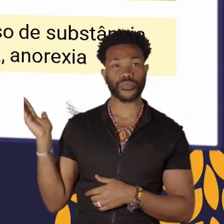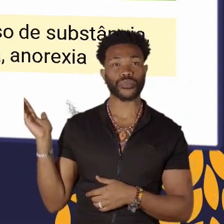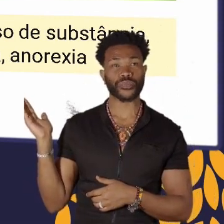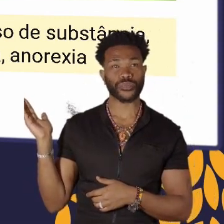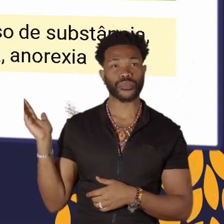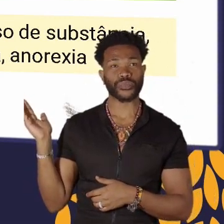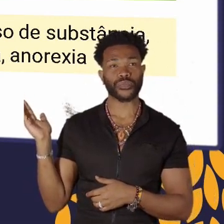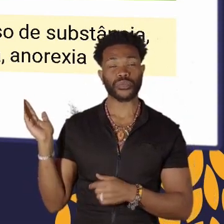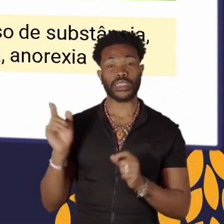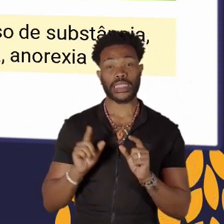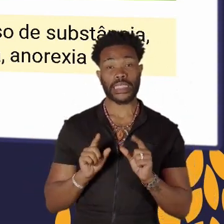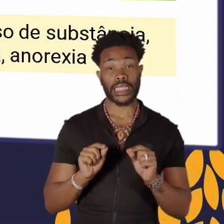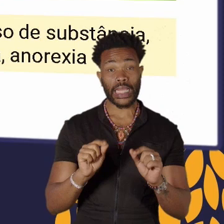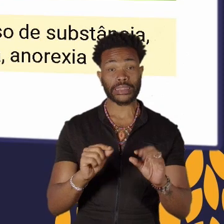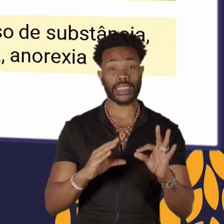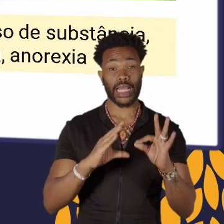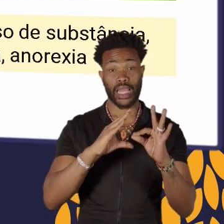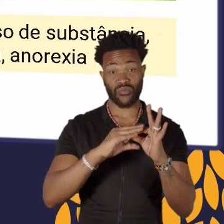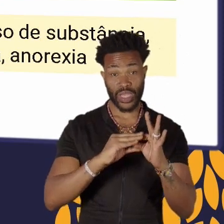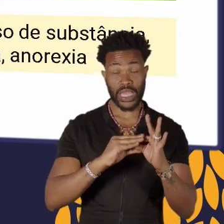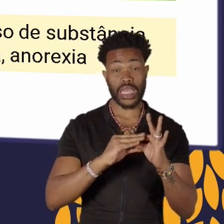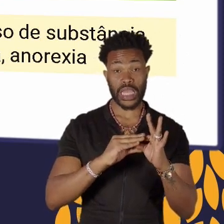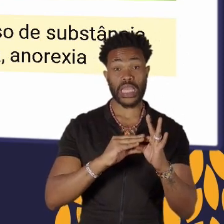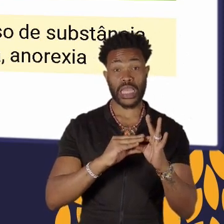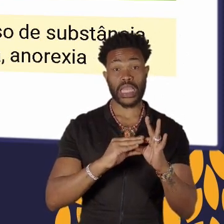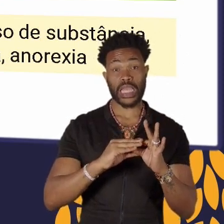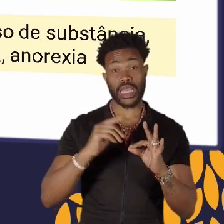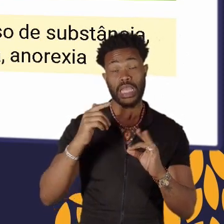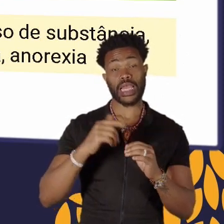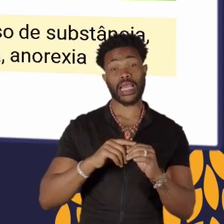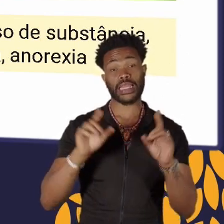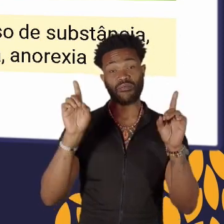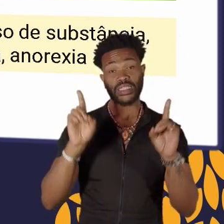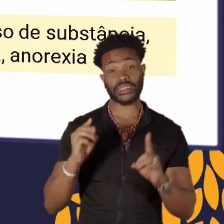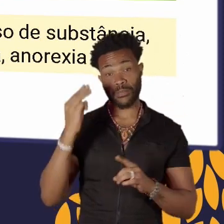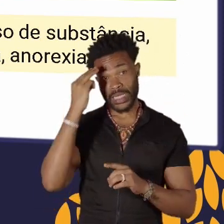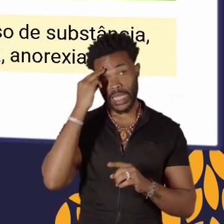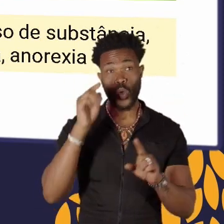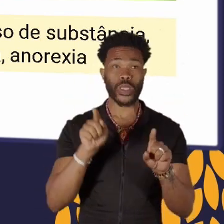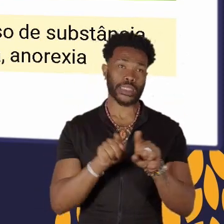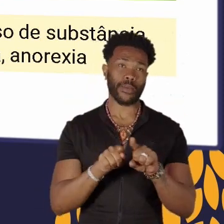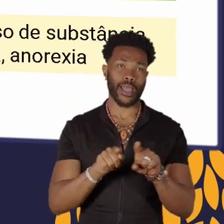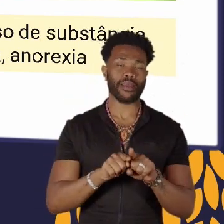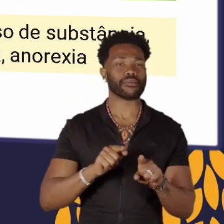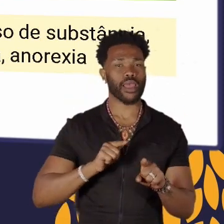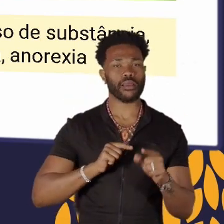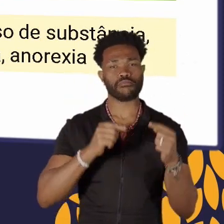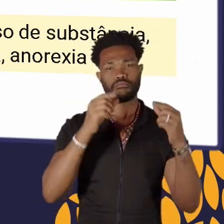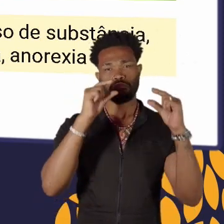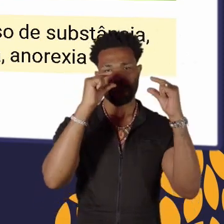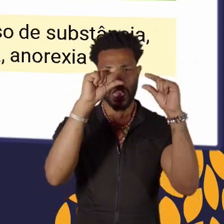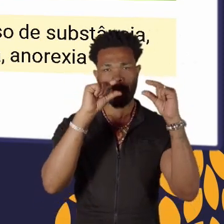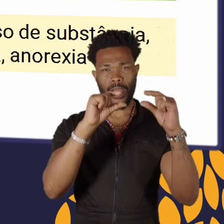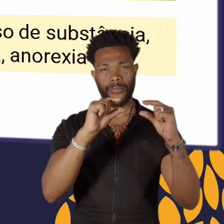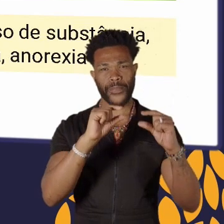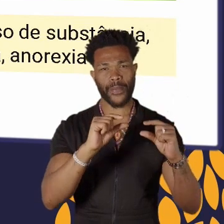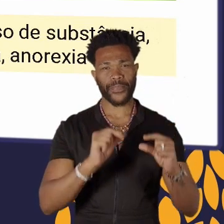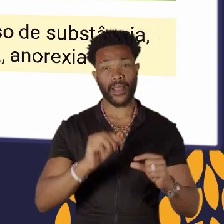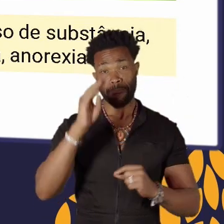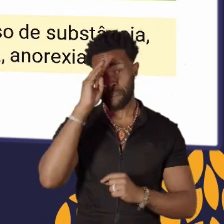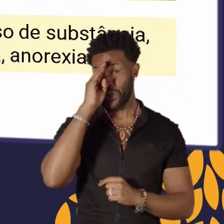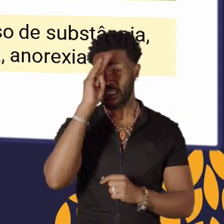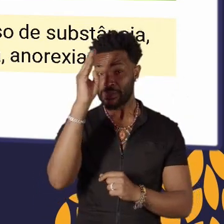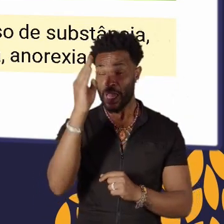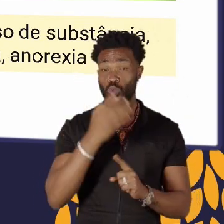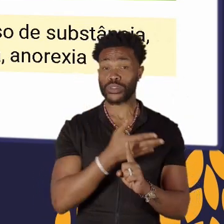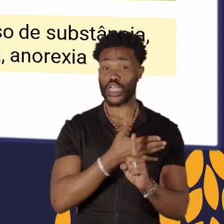câncer, HIV, transtornos mentais e uso de substâncias. Em cada bloco, algumas das principais doenças, principais